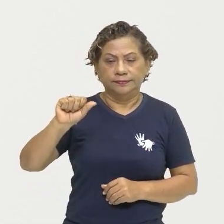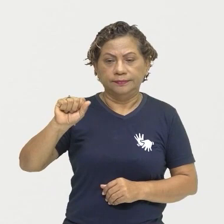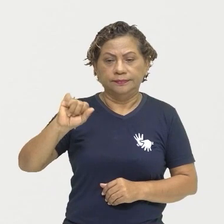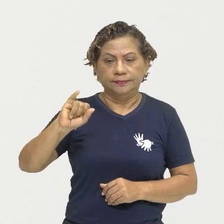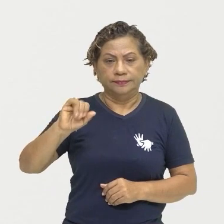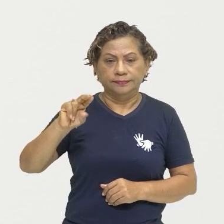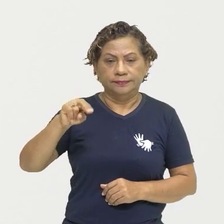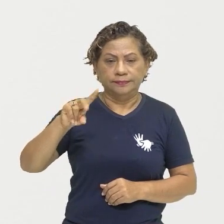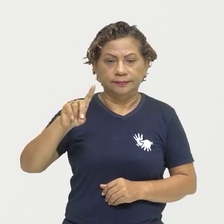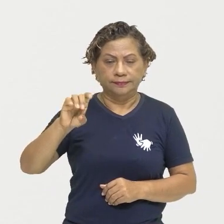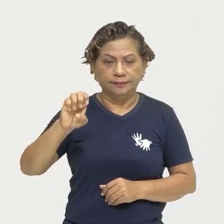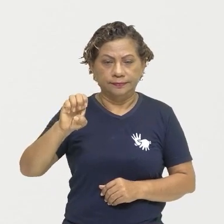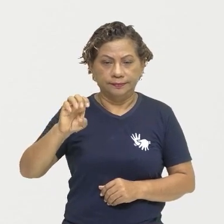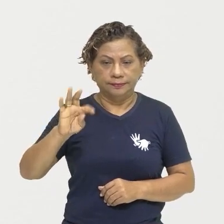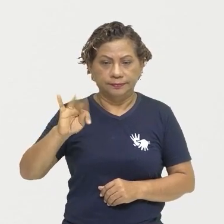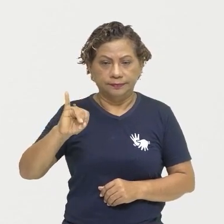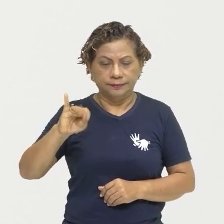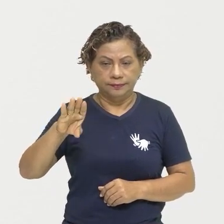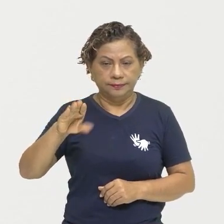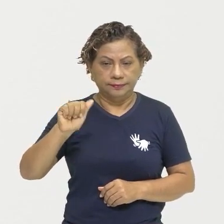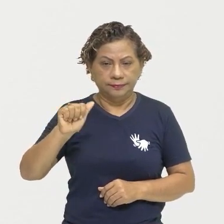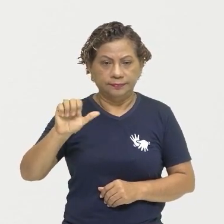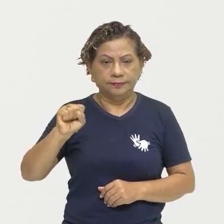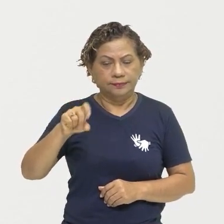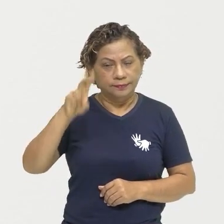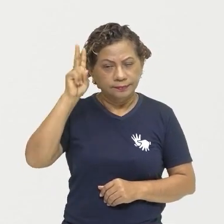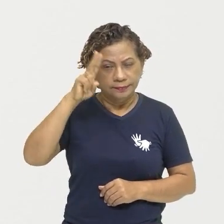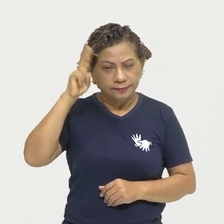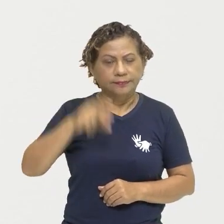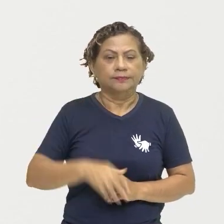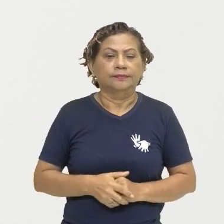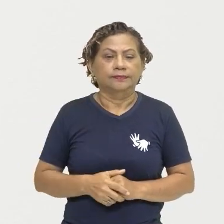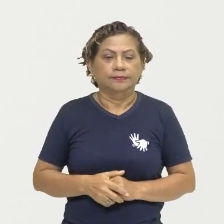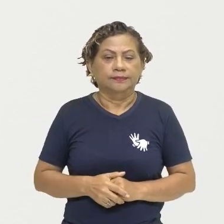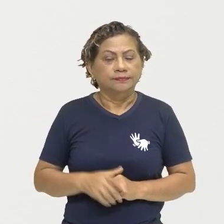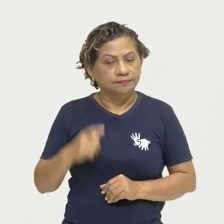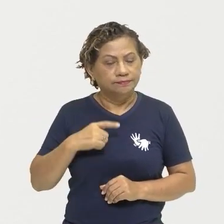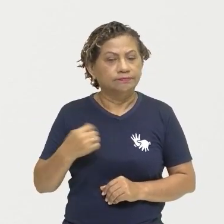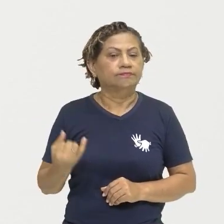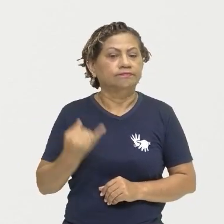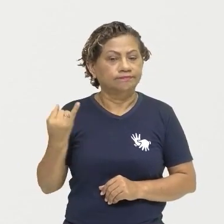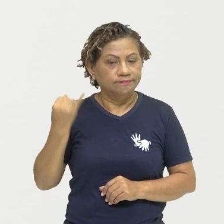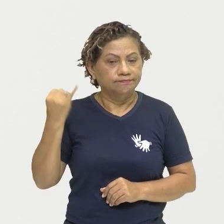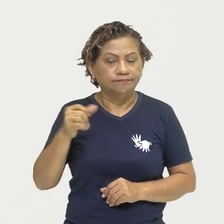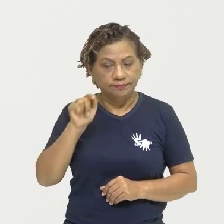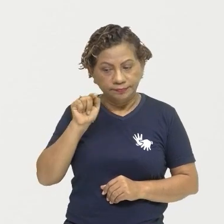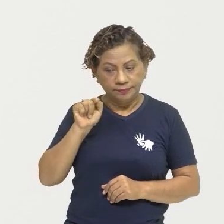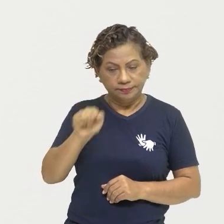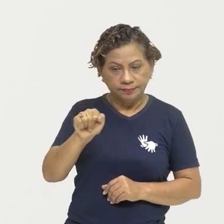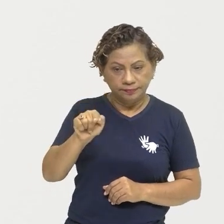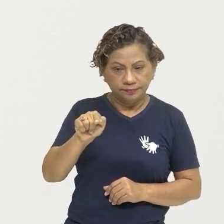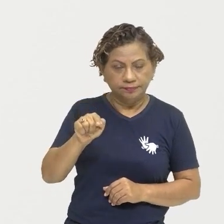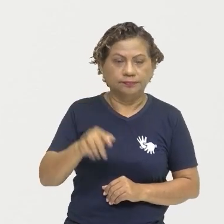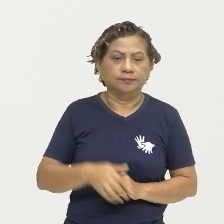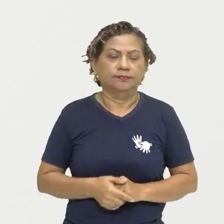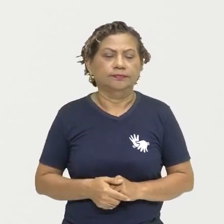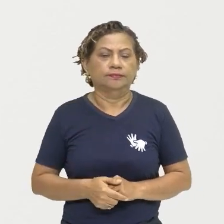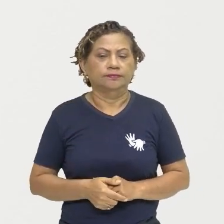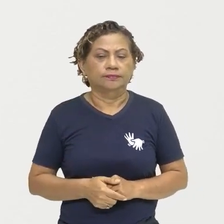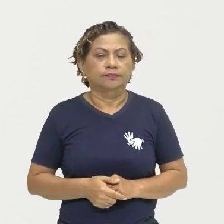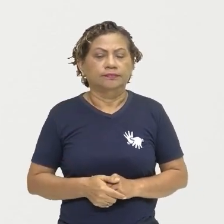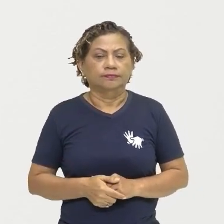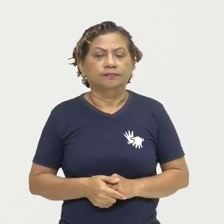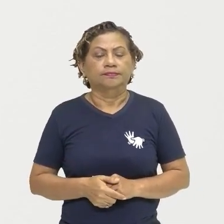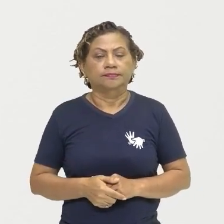a pontuação, que é muito importante. Você lembra que a pontuação é ferramenta coesiva. Todas as assindéticas sem a